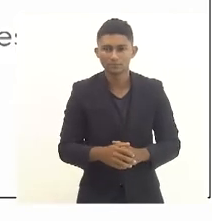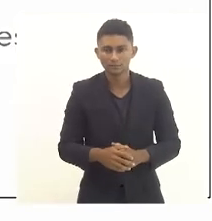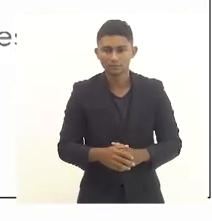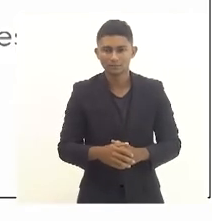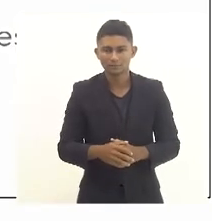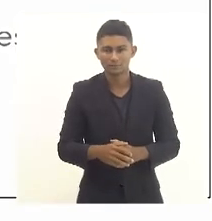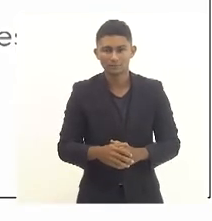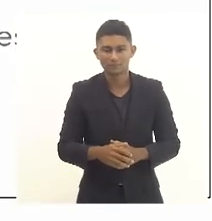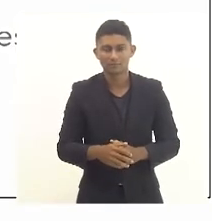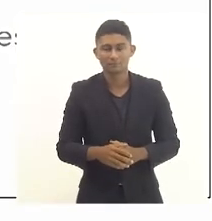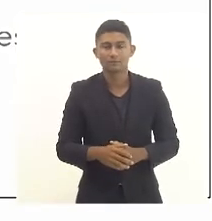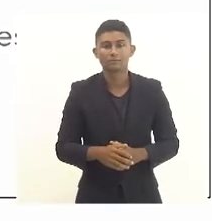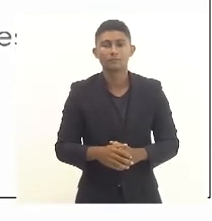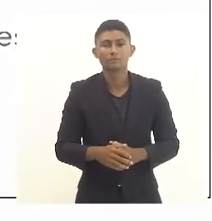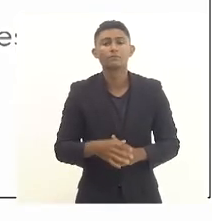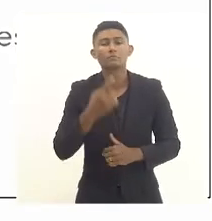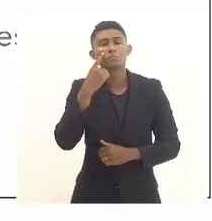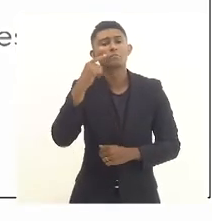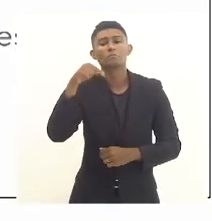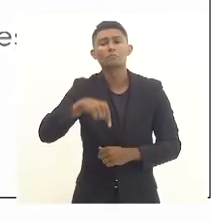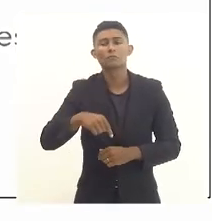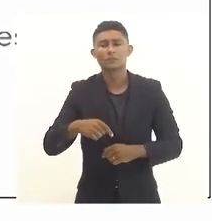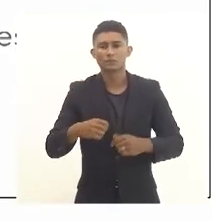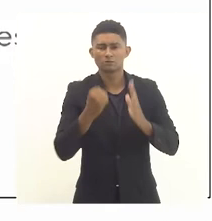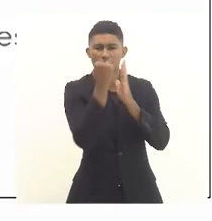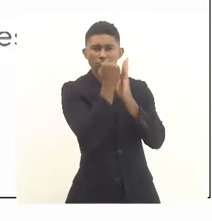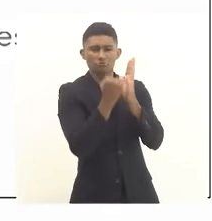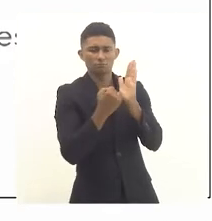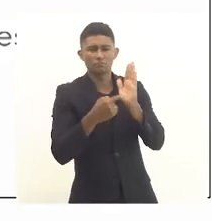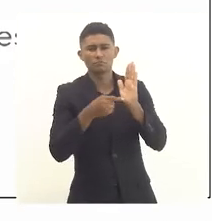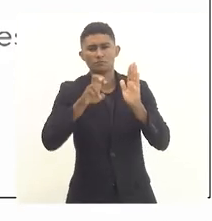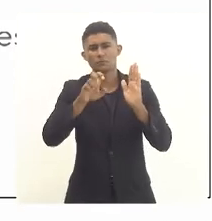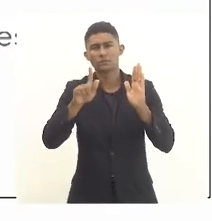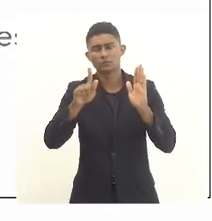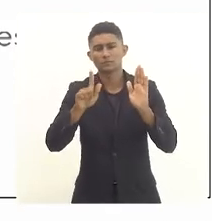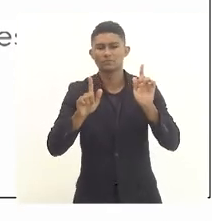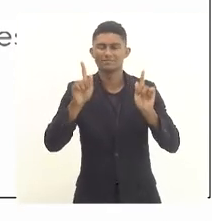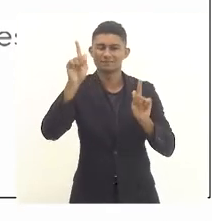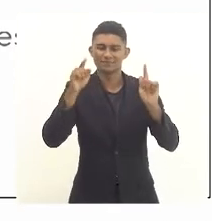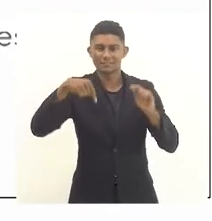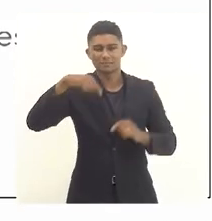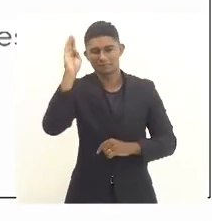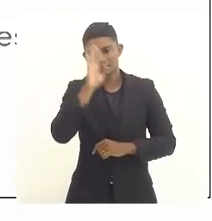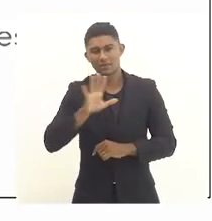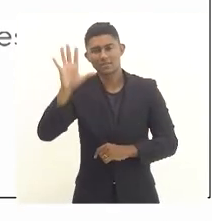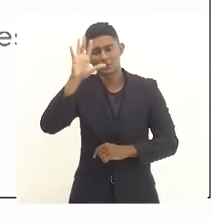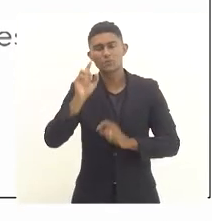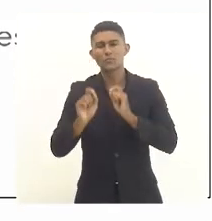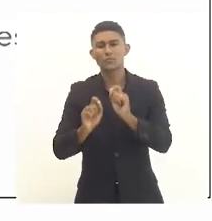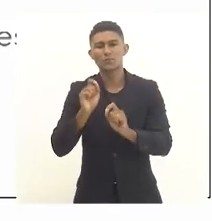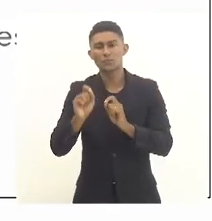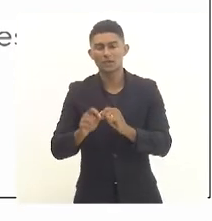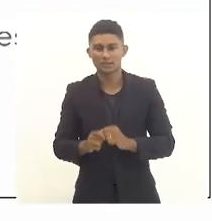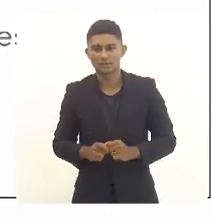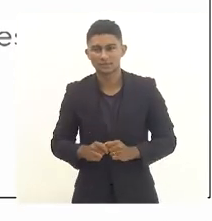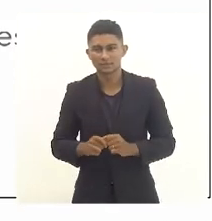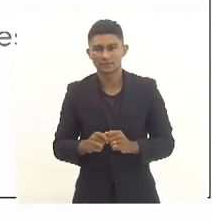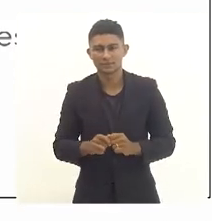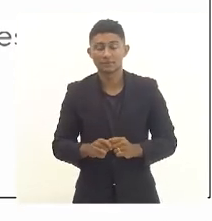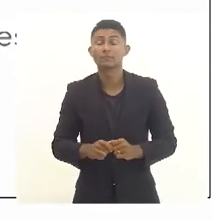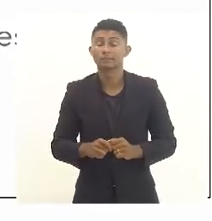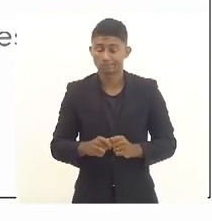fala. Quais são as oportunidades do edital do 5G para o Brasil? Desculpa, para o estado do Rio de Janeiro. Principalmente no